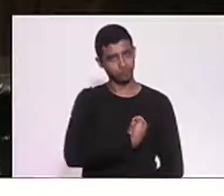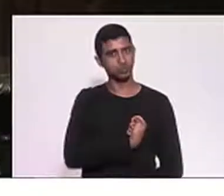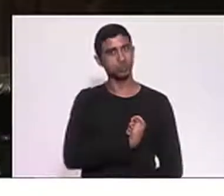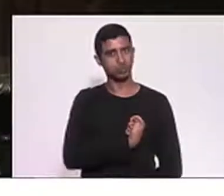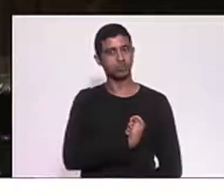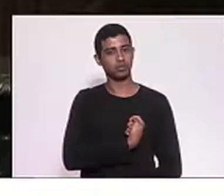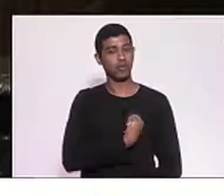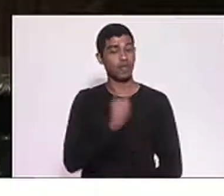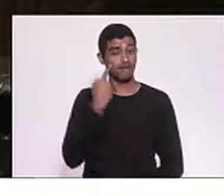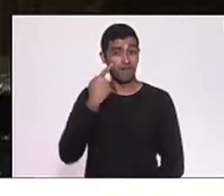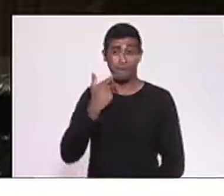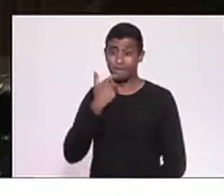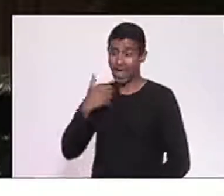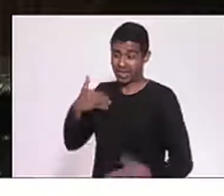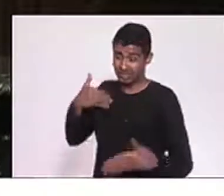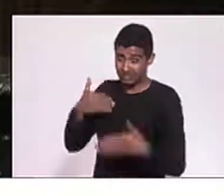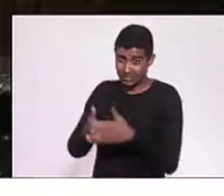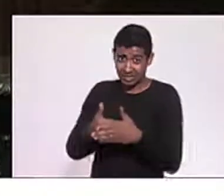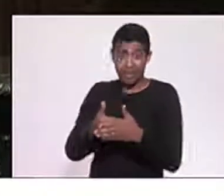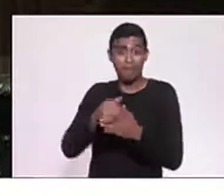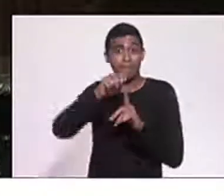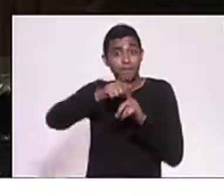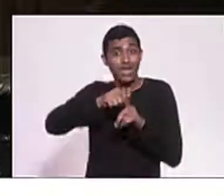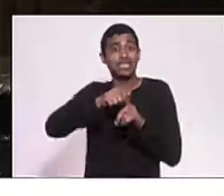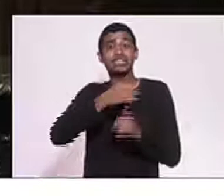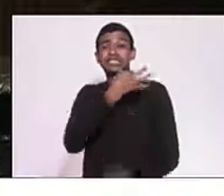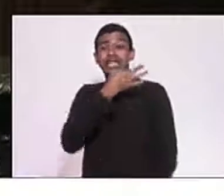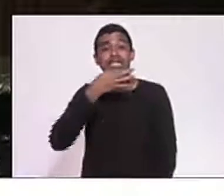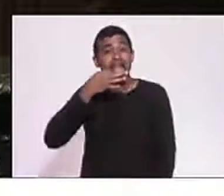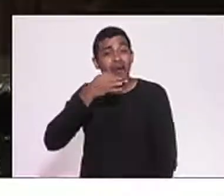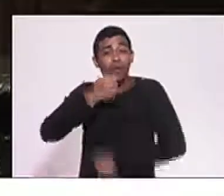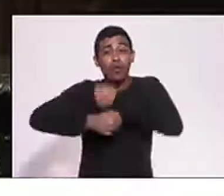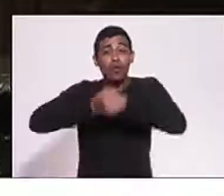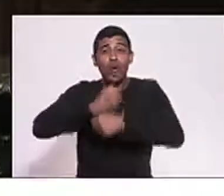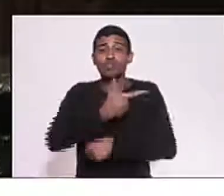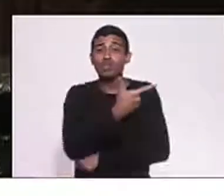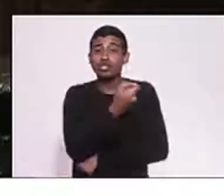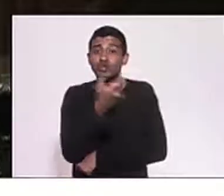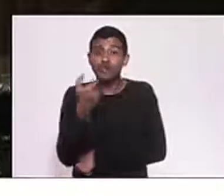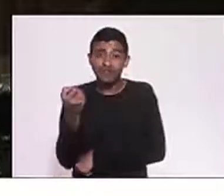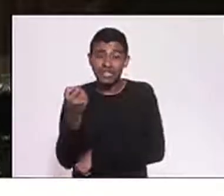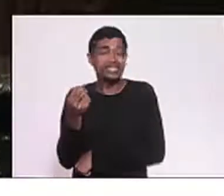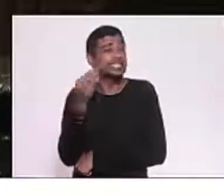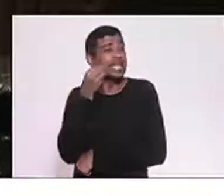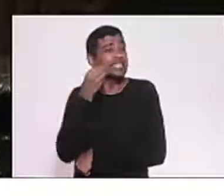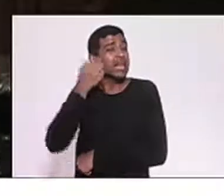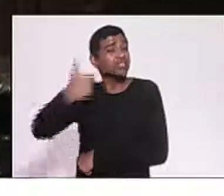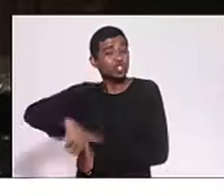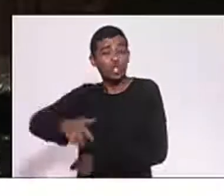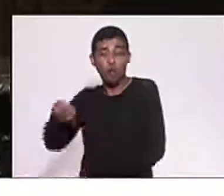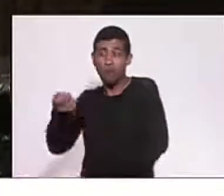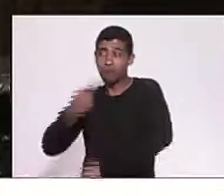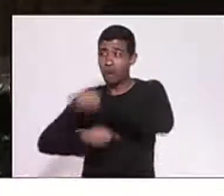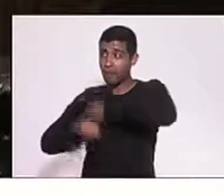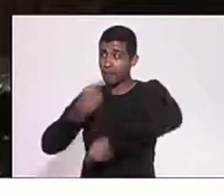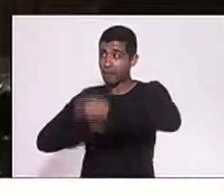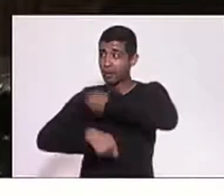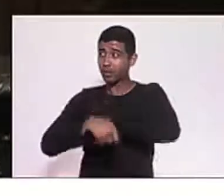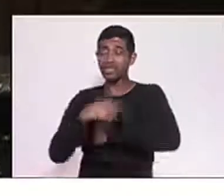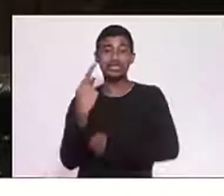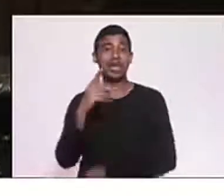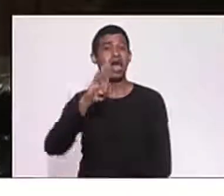em setembro de 2020, com uma renegociação das suas